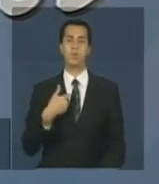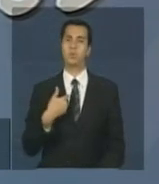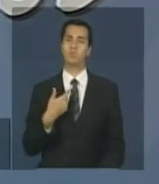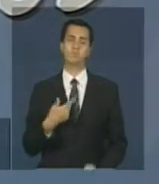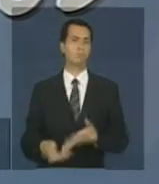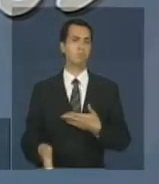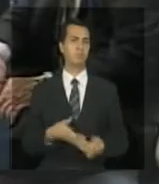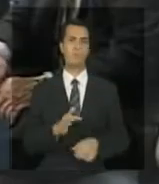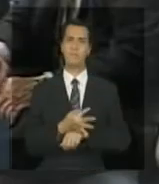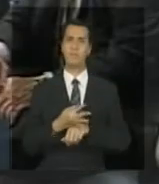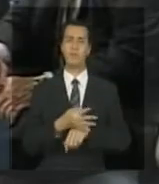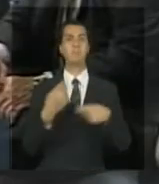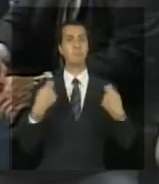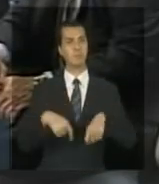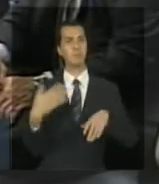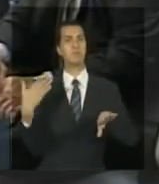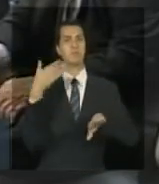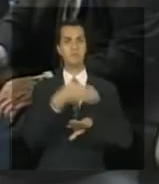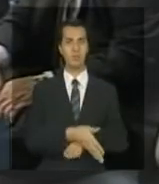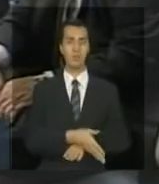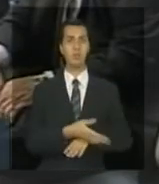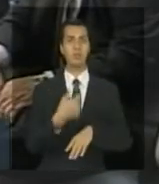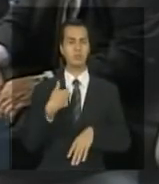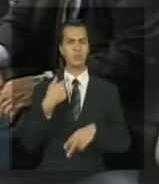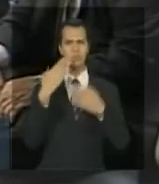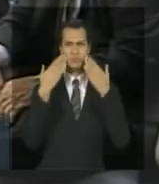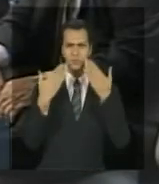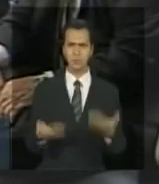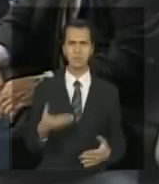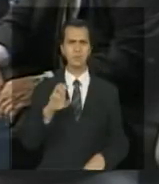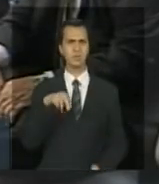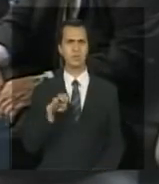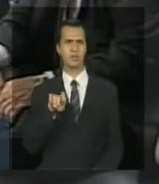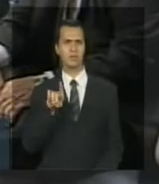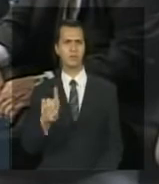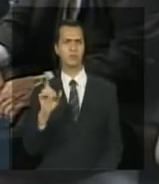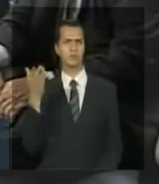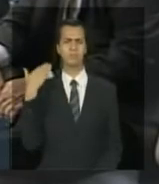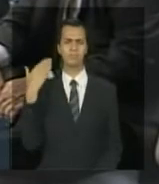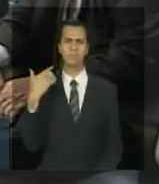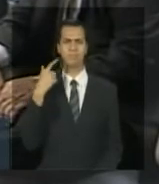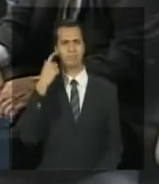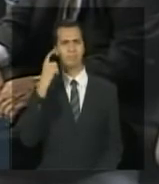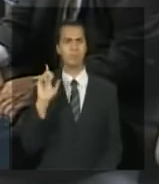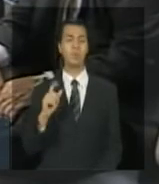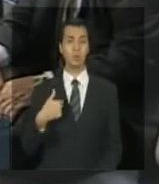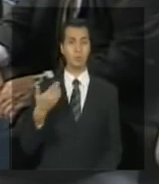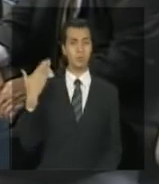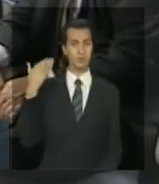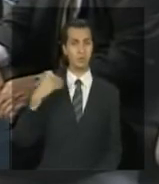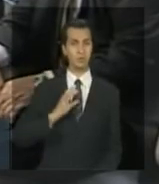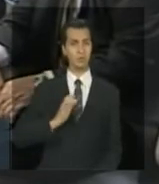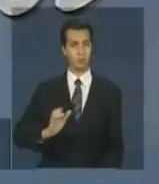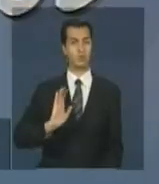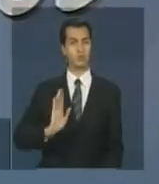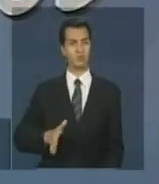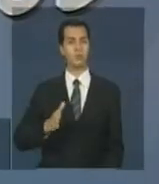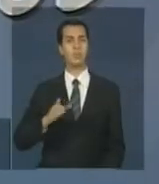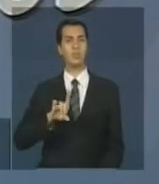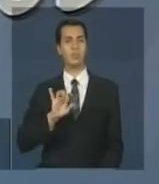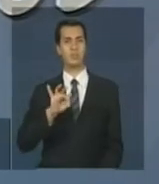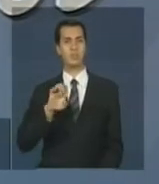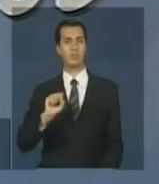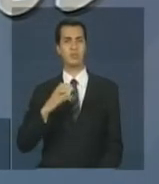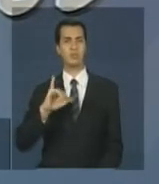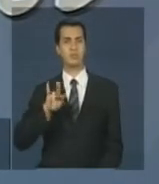e eu fiquei muito assustado com que eu vi do Senado eu eu eu já a do estadual e municipal de